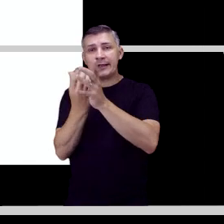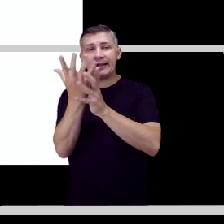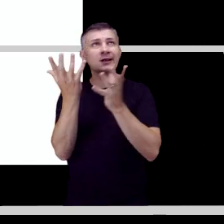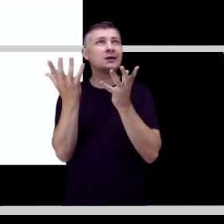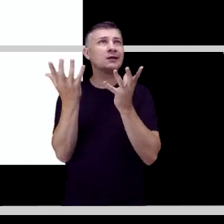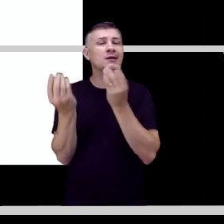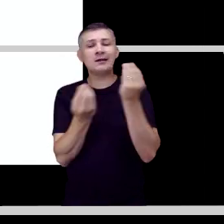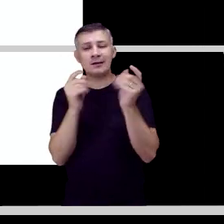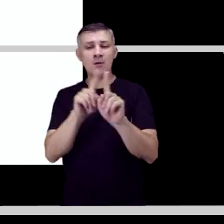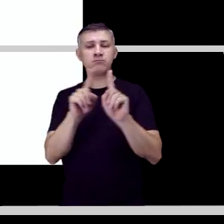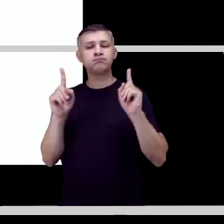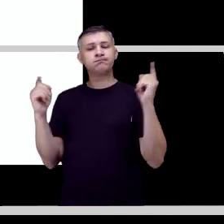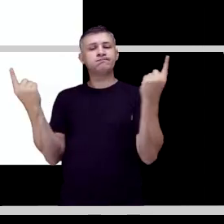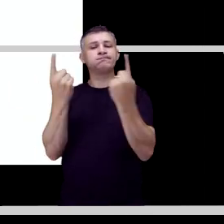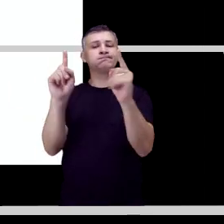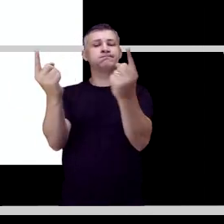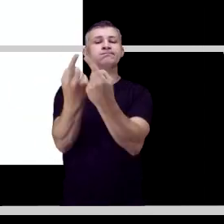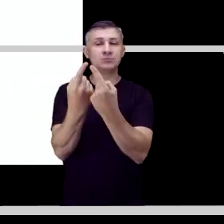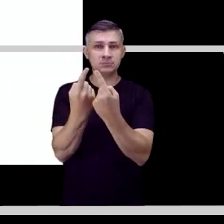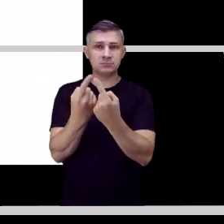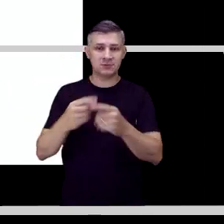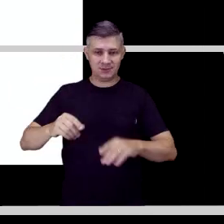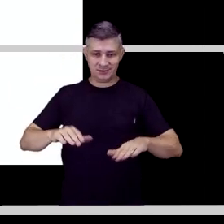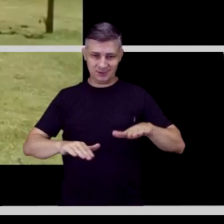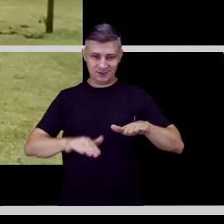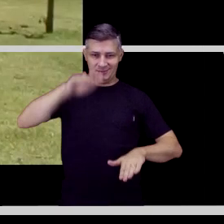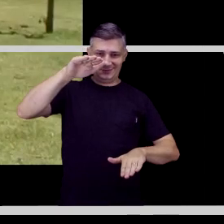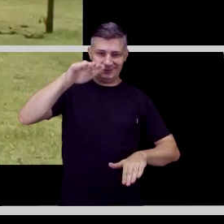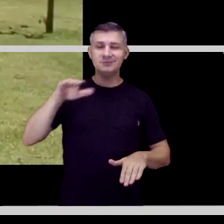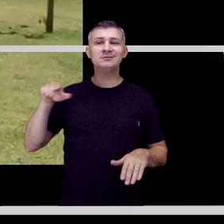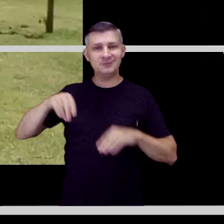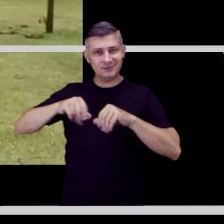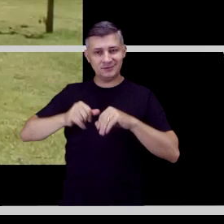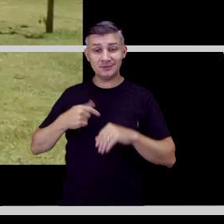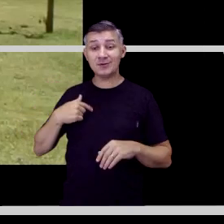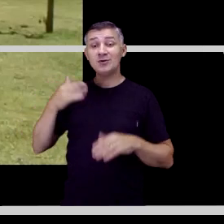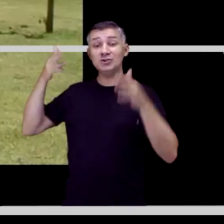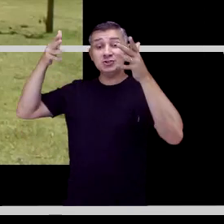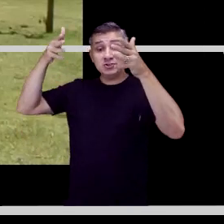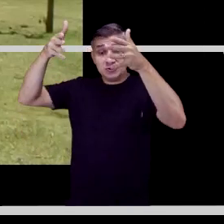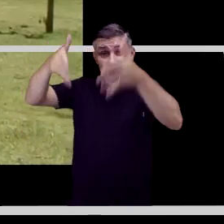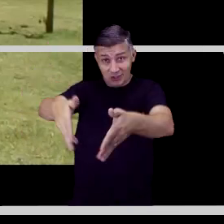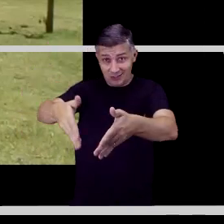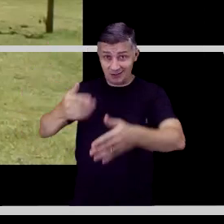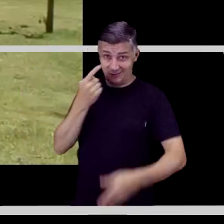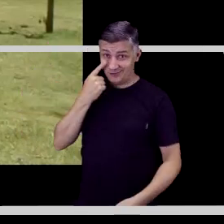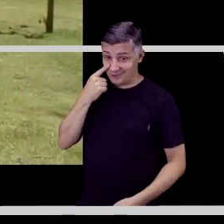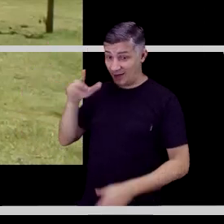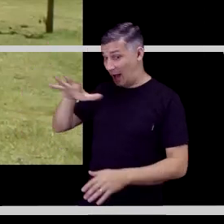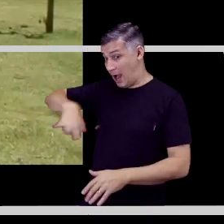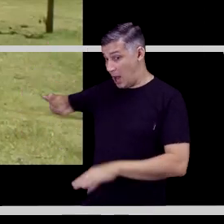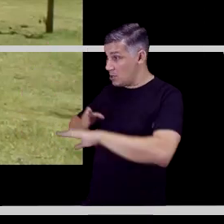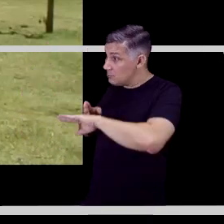criar esse contorno apenas e uma extensão do solo, né? Então, quando a gente chega